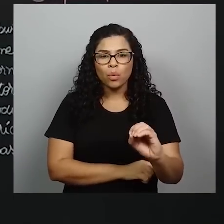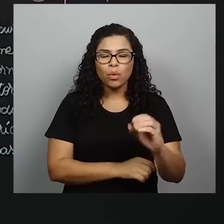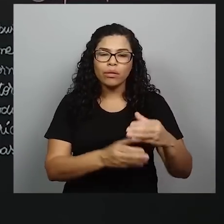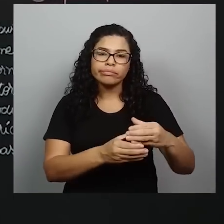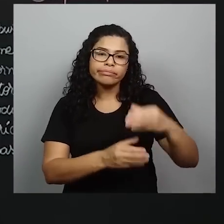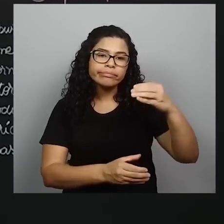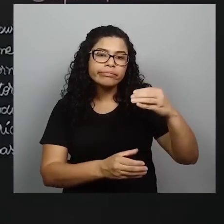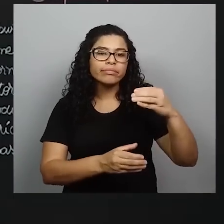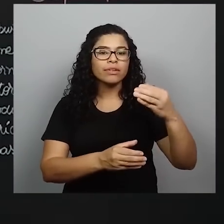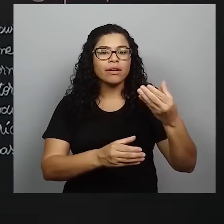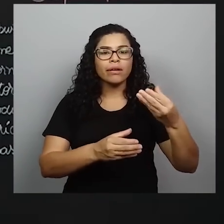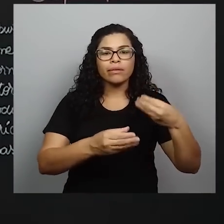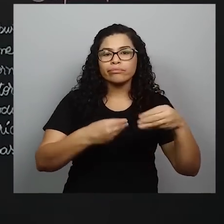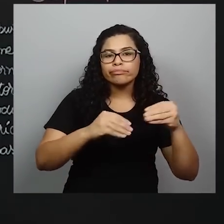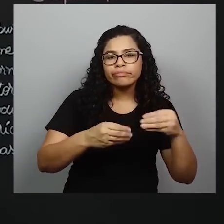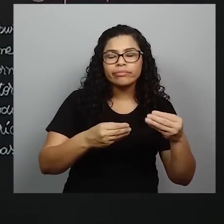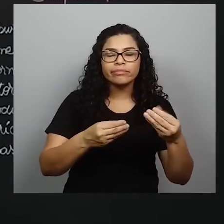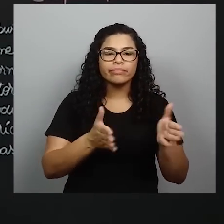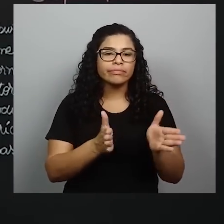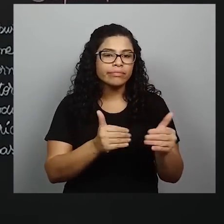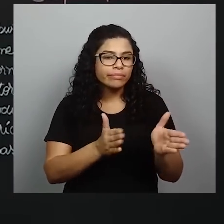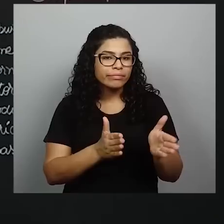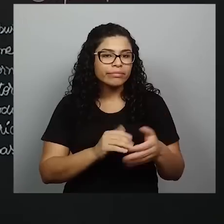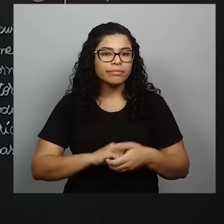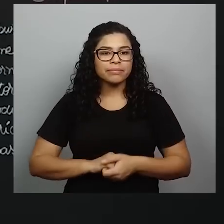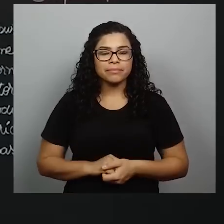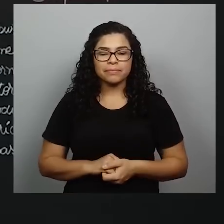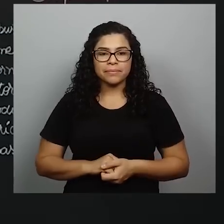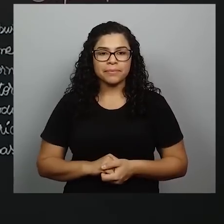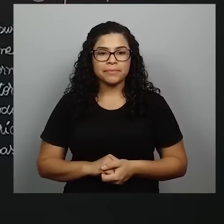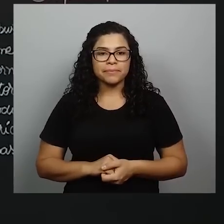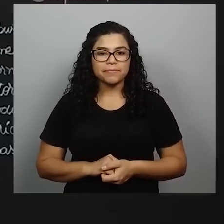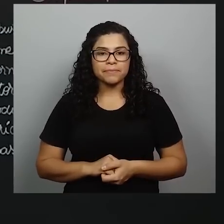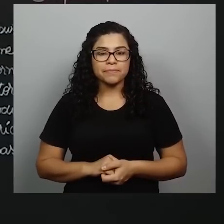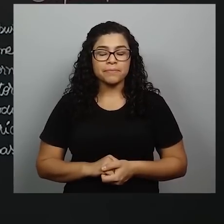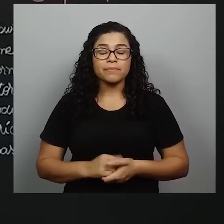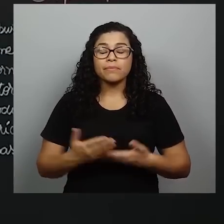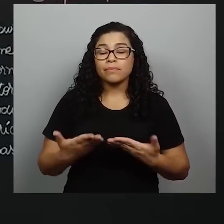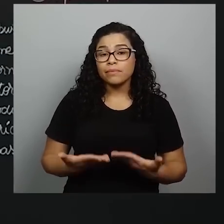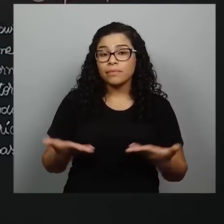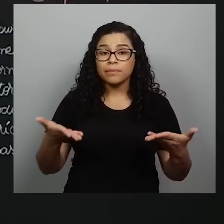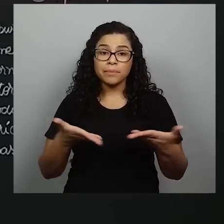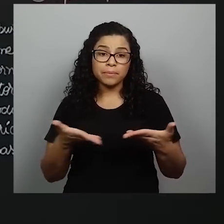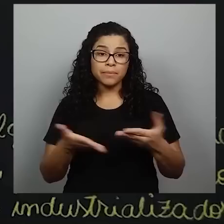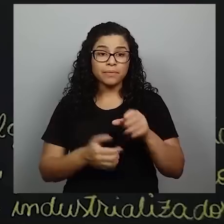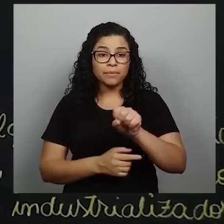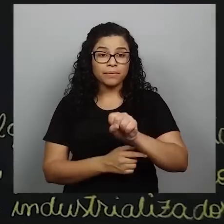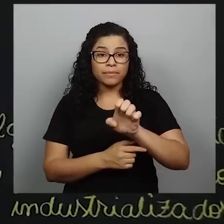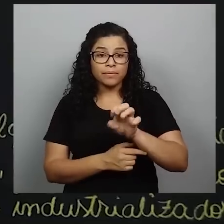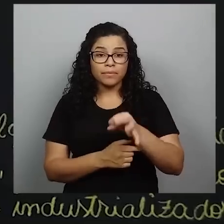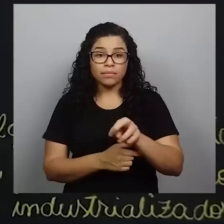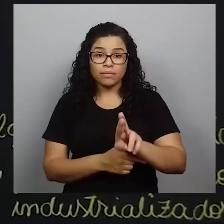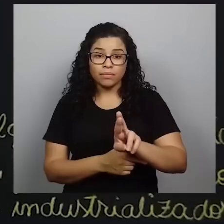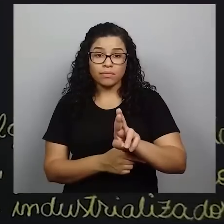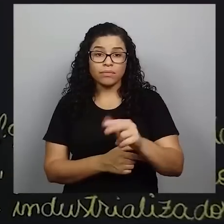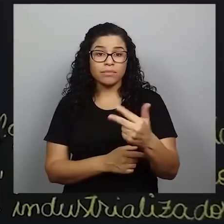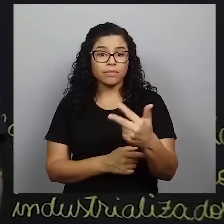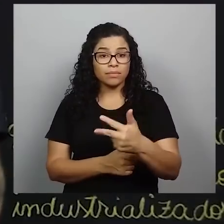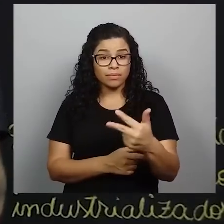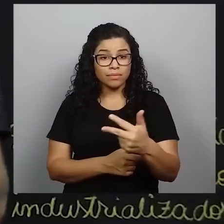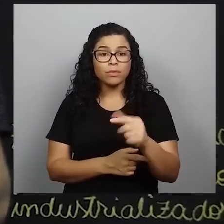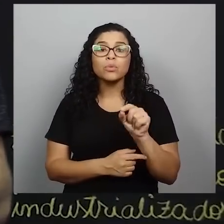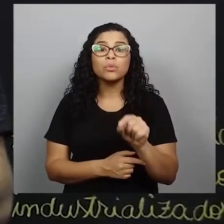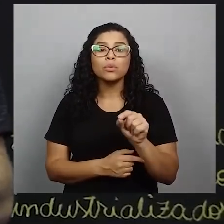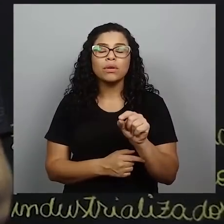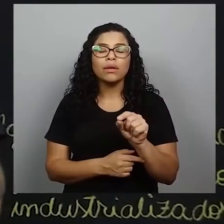garrafinha, na caixinha, na latinha. E o setor terciário, principalmente a parte do comércio, ele vai